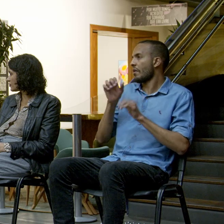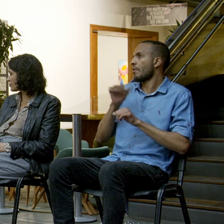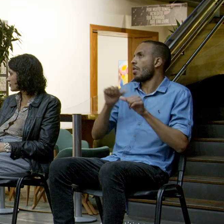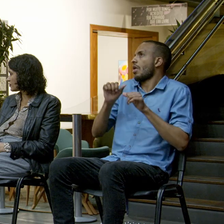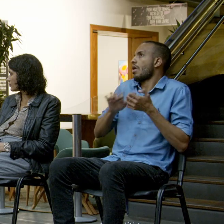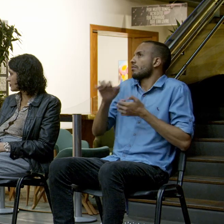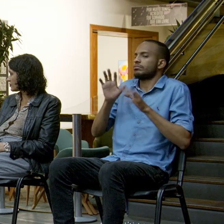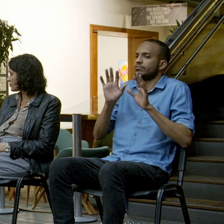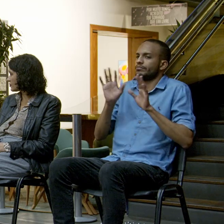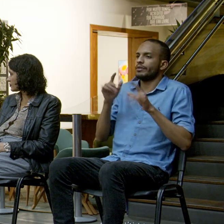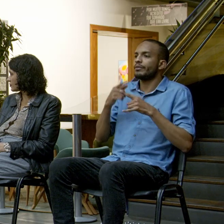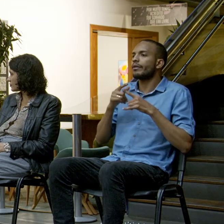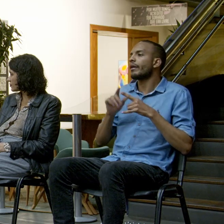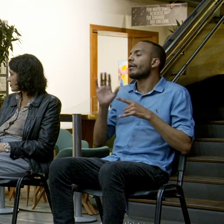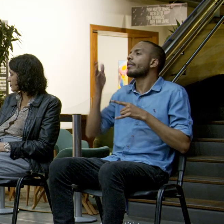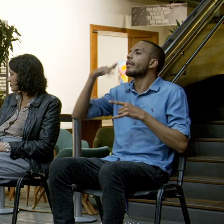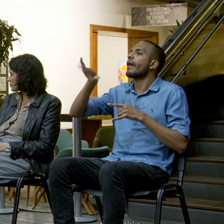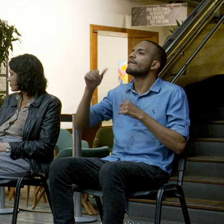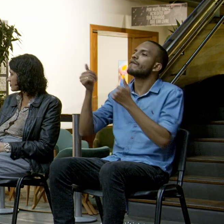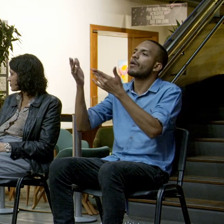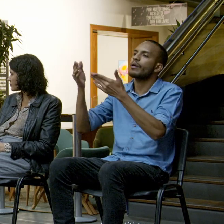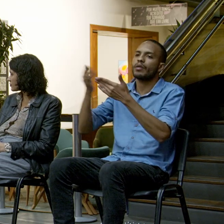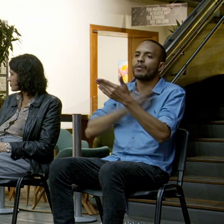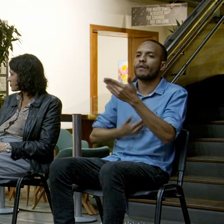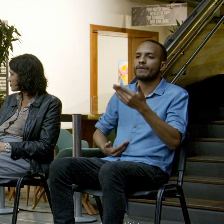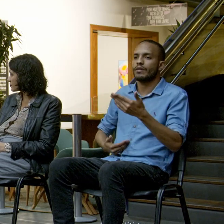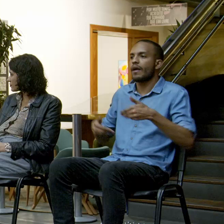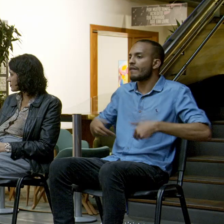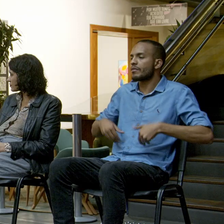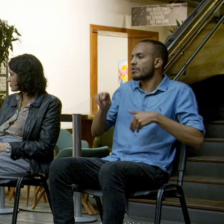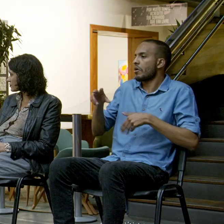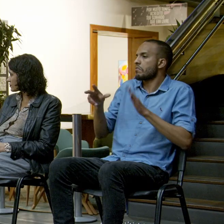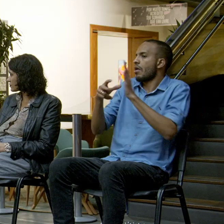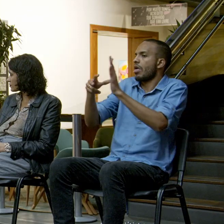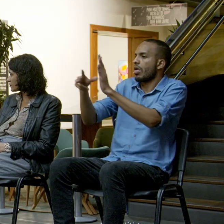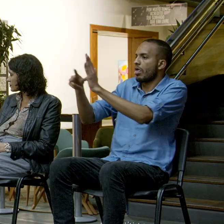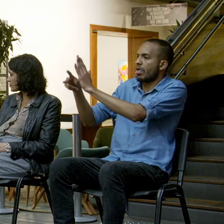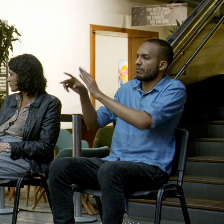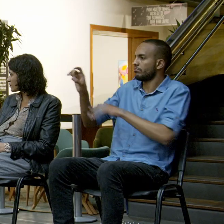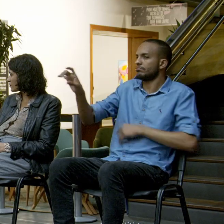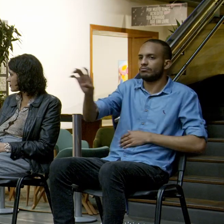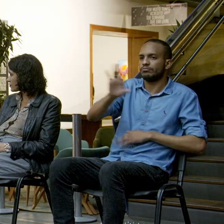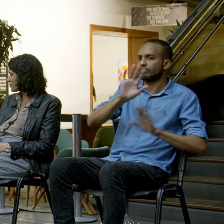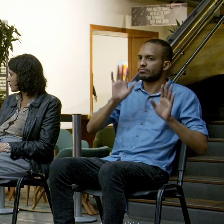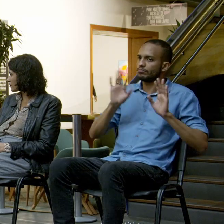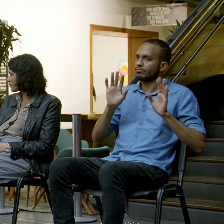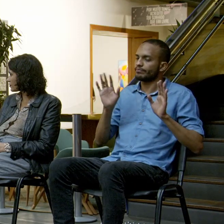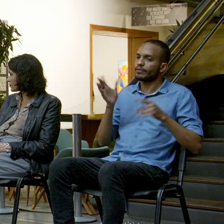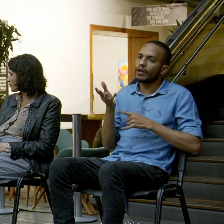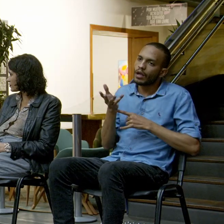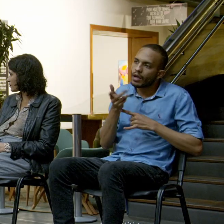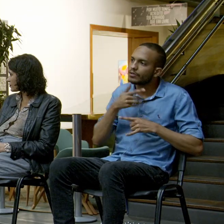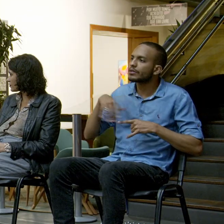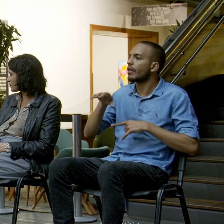revolucionário do que os acontecimentos públicos, como se a fome fosse uma questão pessoal. Não deixa de ser interessante que a artista